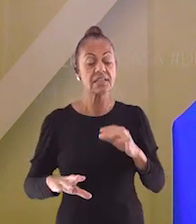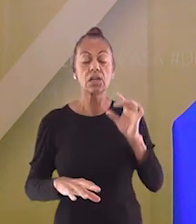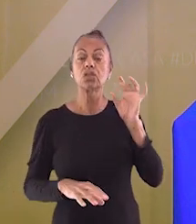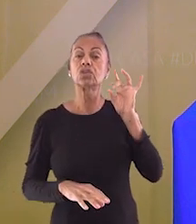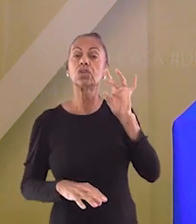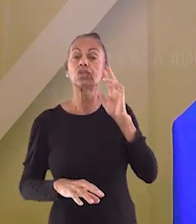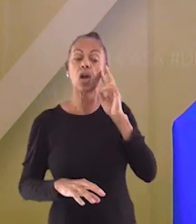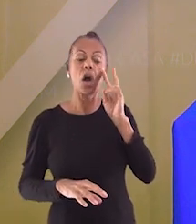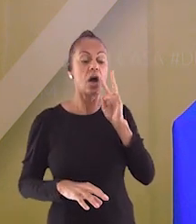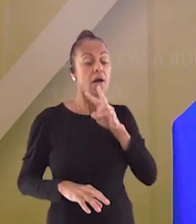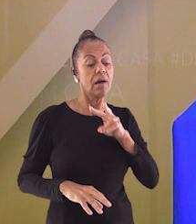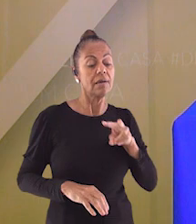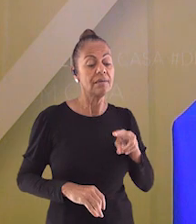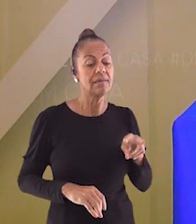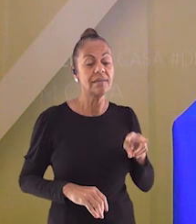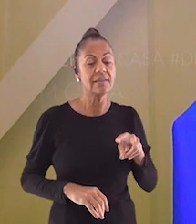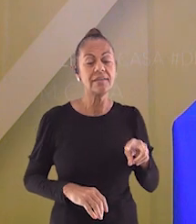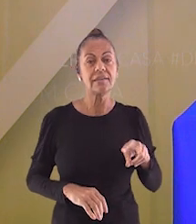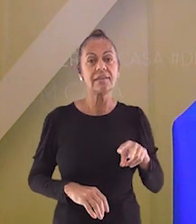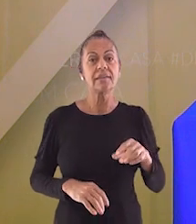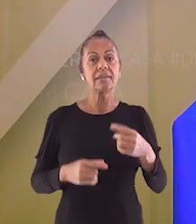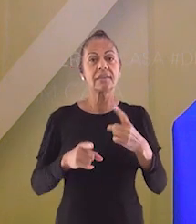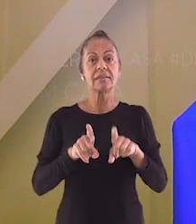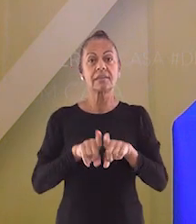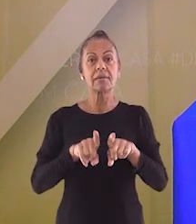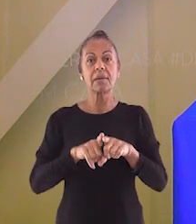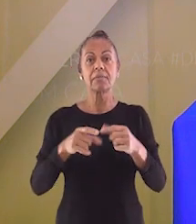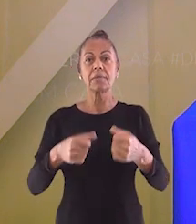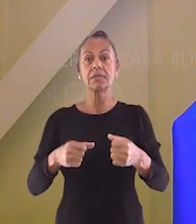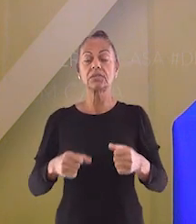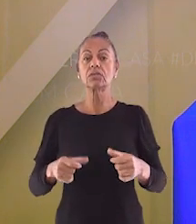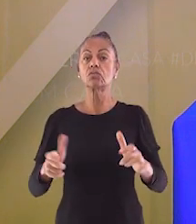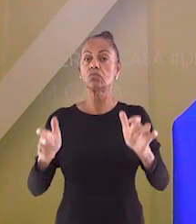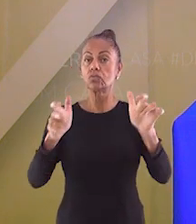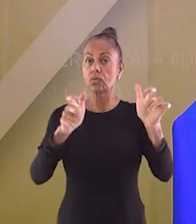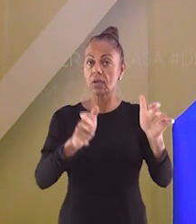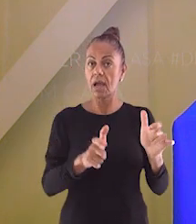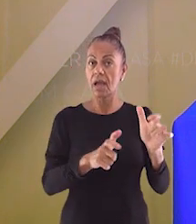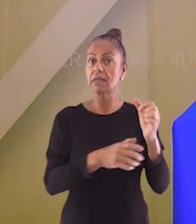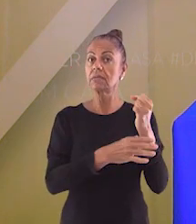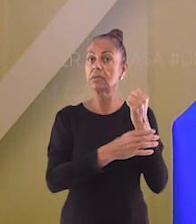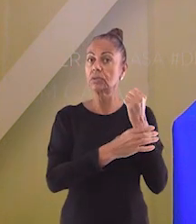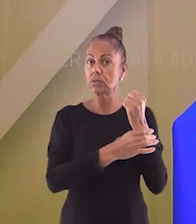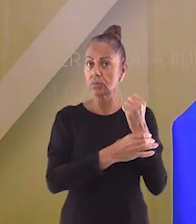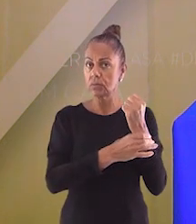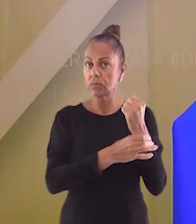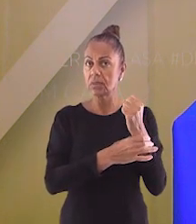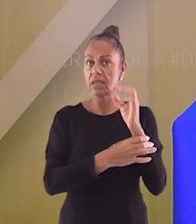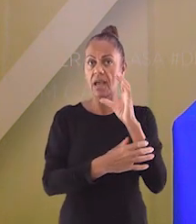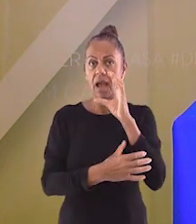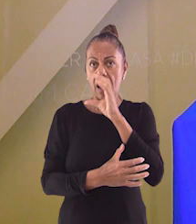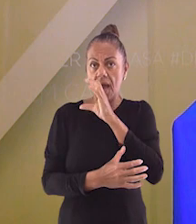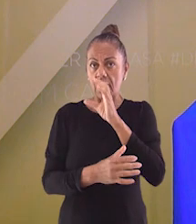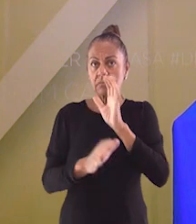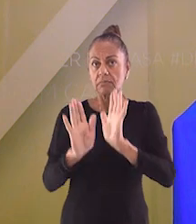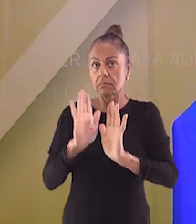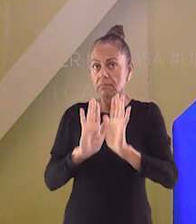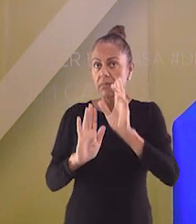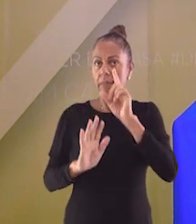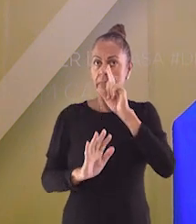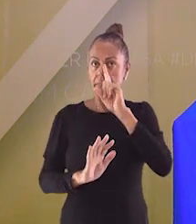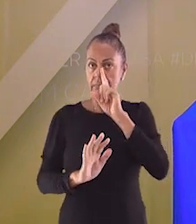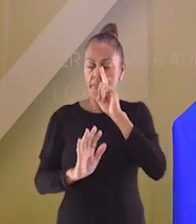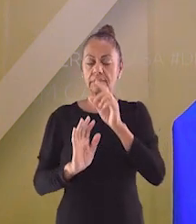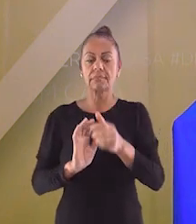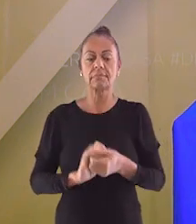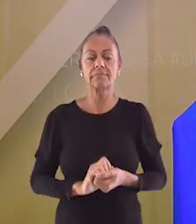bom? Isso, e em um lugar seguro, tá bom, gente? Porque água quente é muito perigoso. Beleza. Então a gente